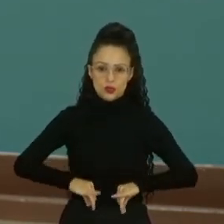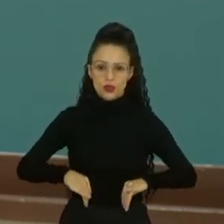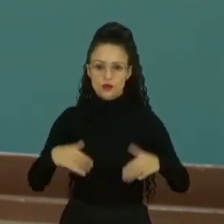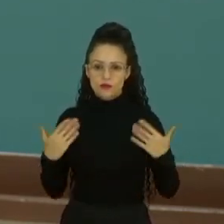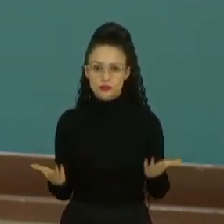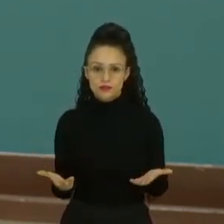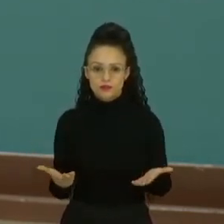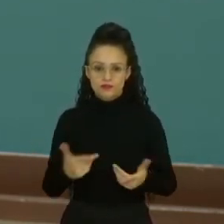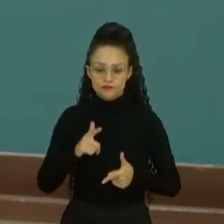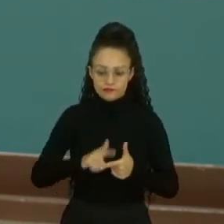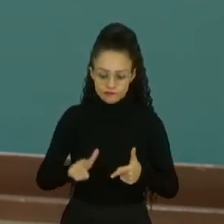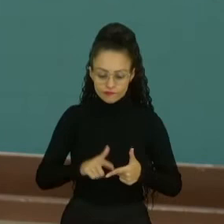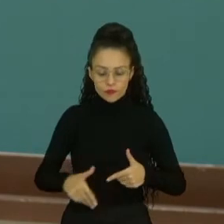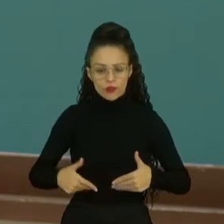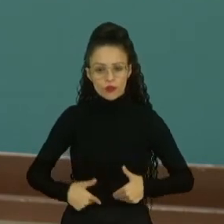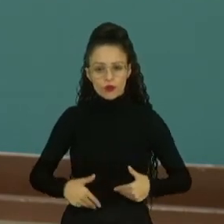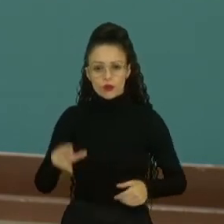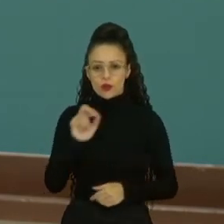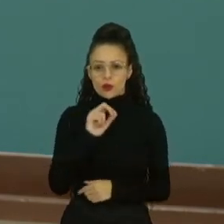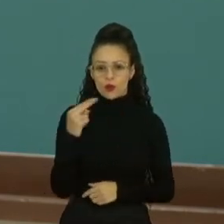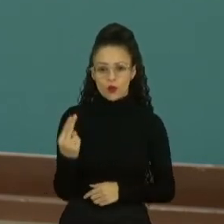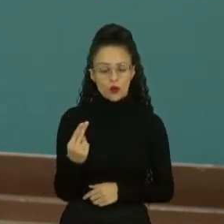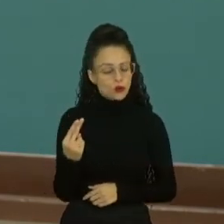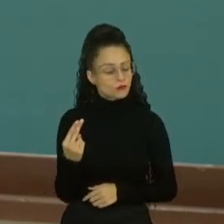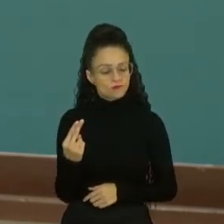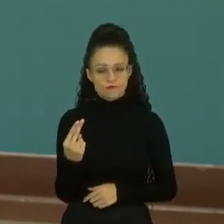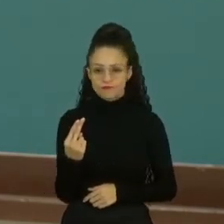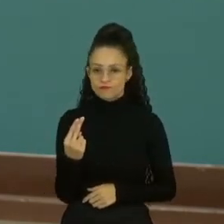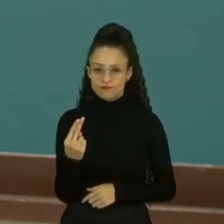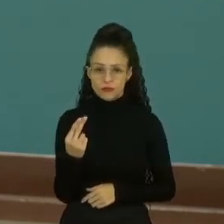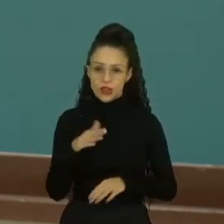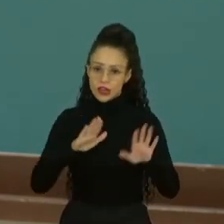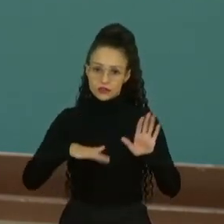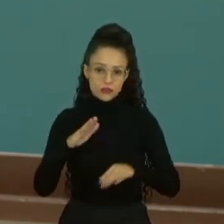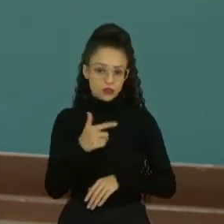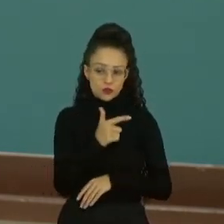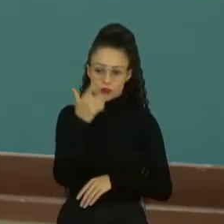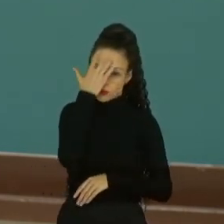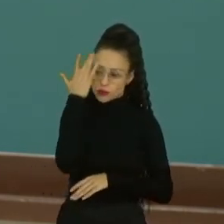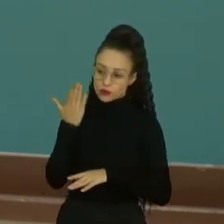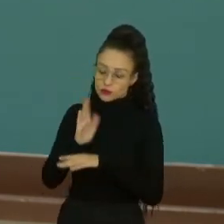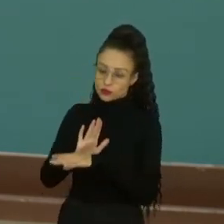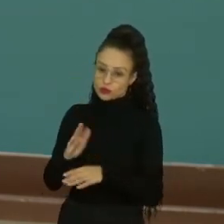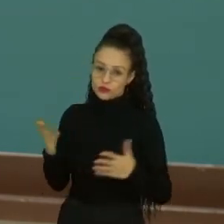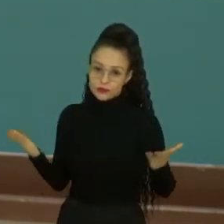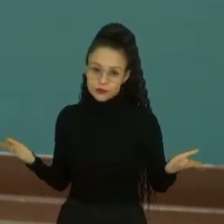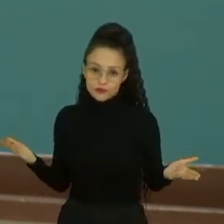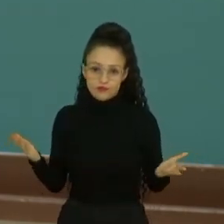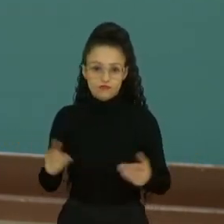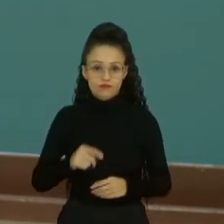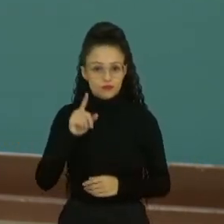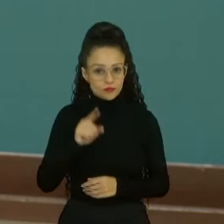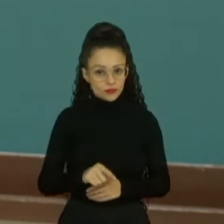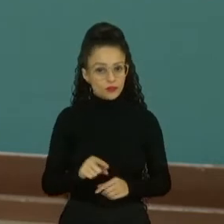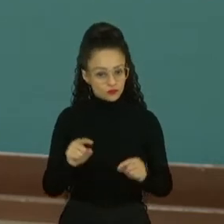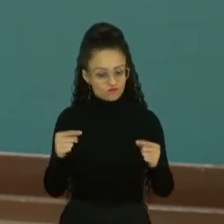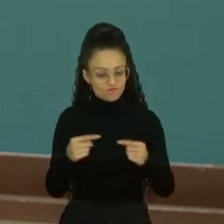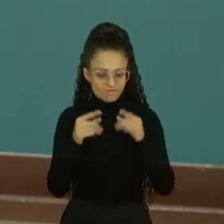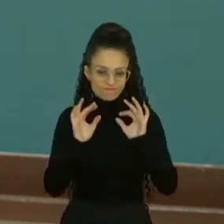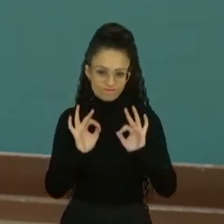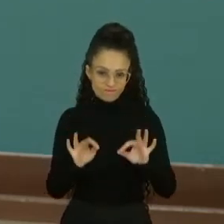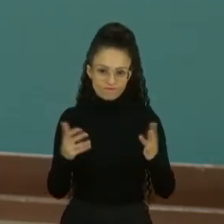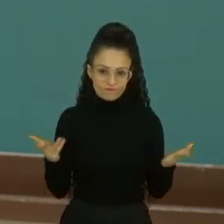o problema da fome, ou ainda nem sempre também tem pessoas para ajudá-las, né, que seria o ideal,